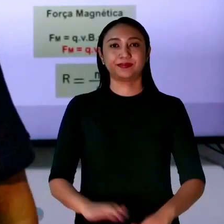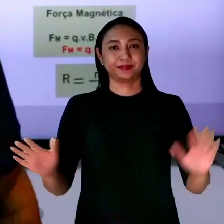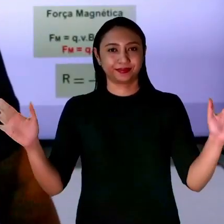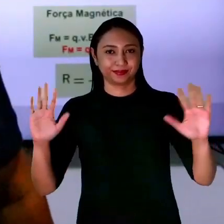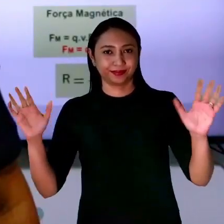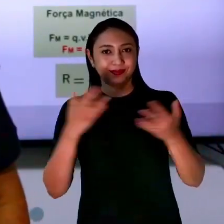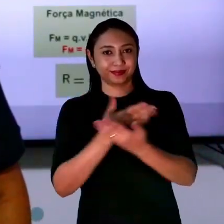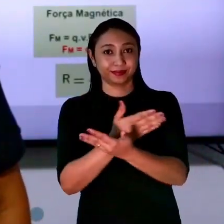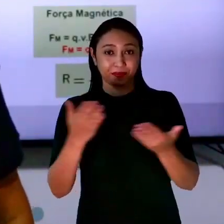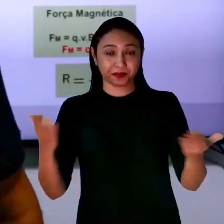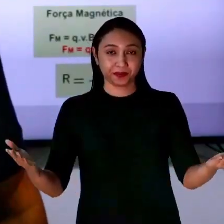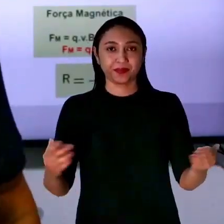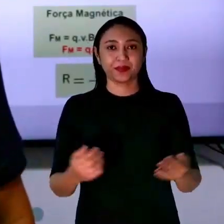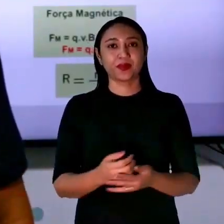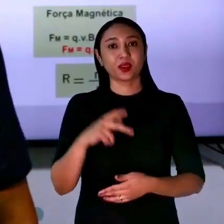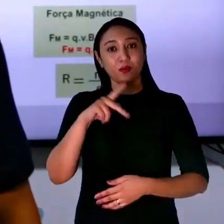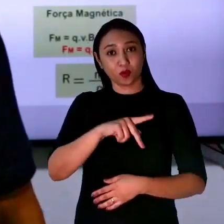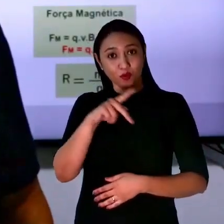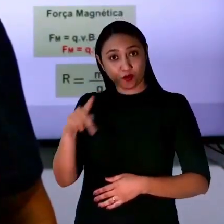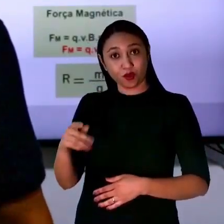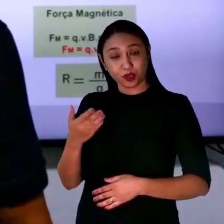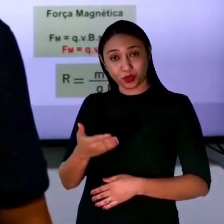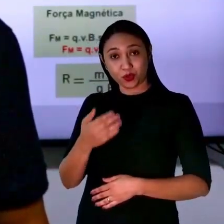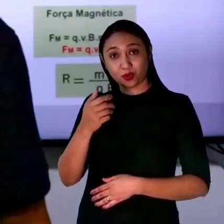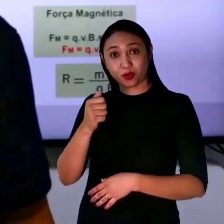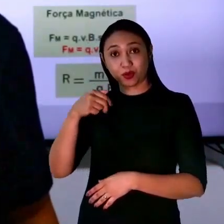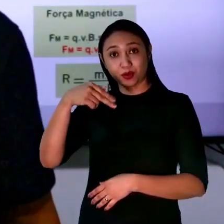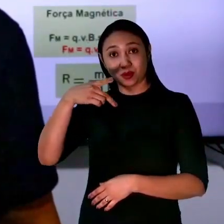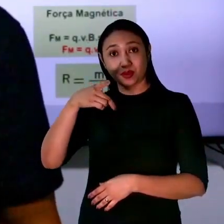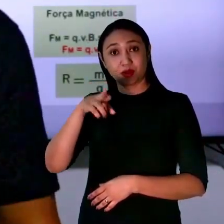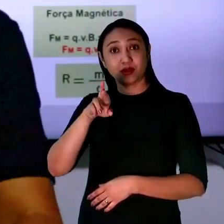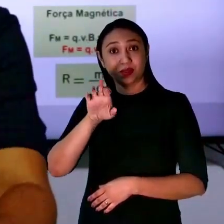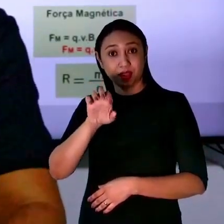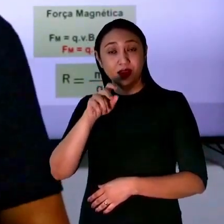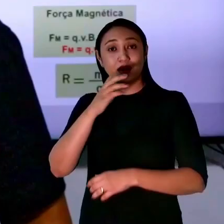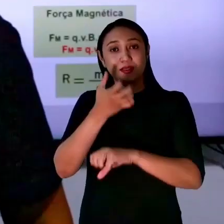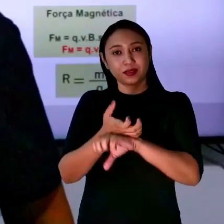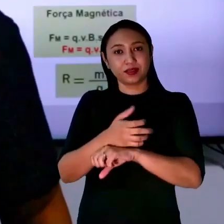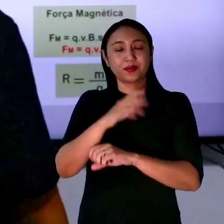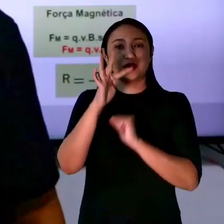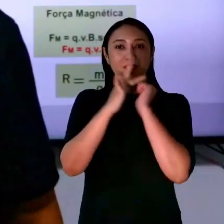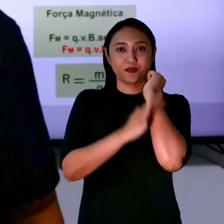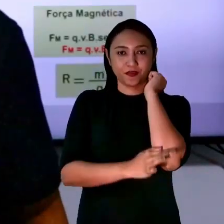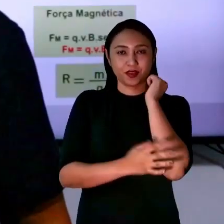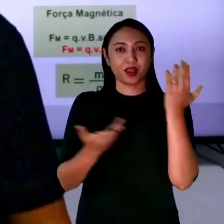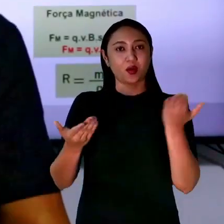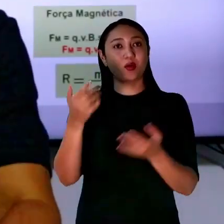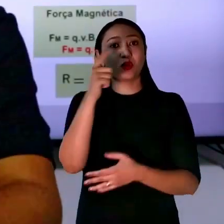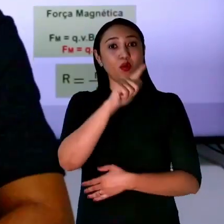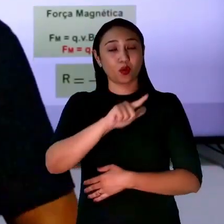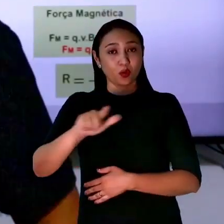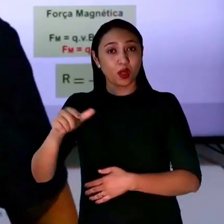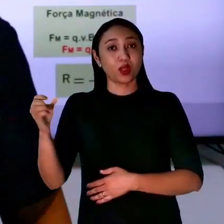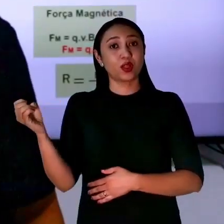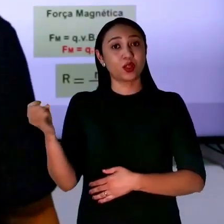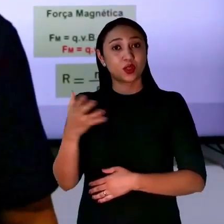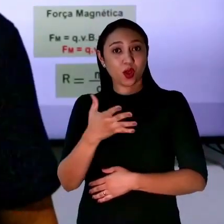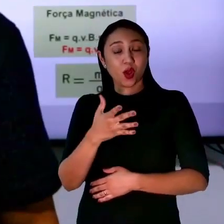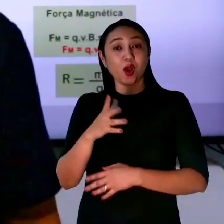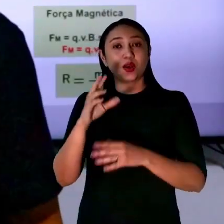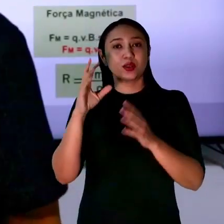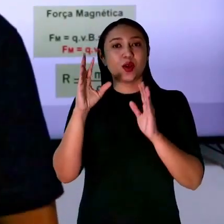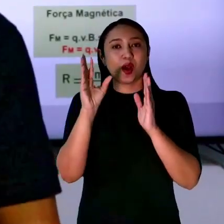Olá, senhores. Aqui é professor André de Física. Agora nós vamos dar continuidade ao nosso assunto de